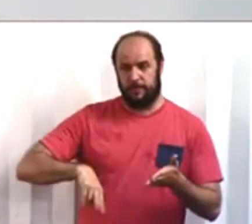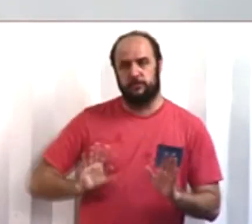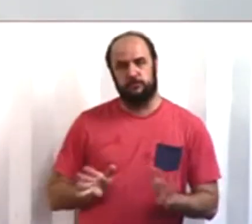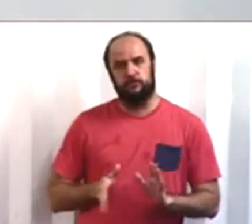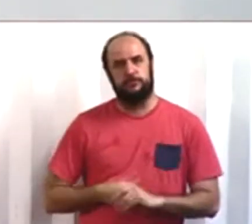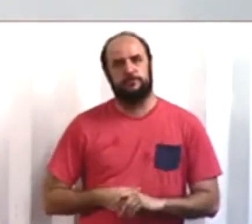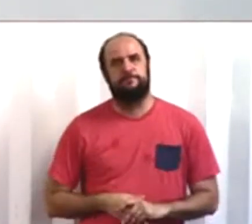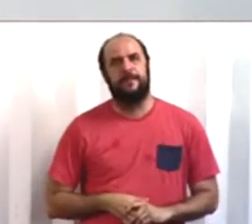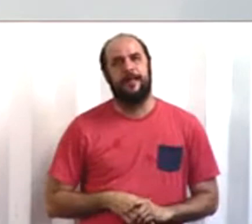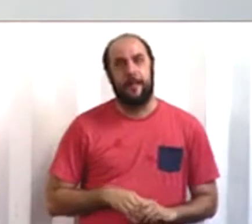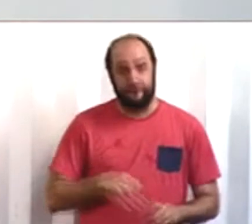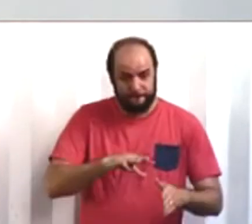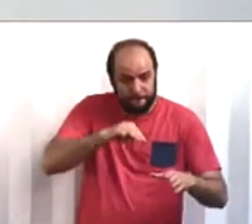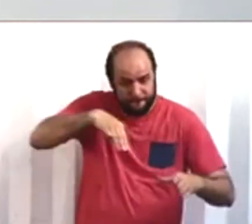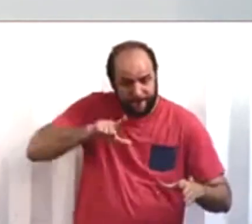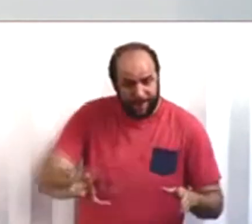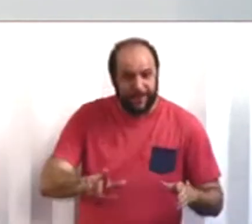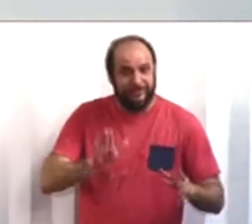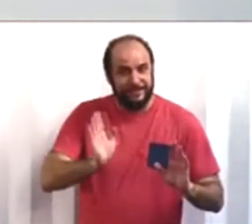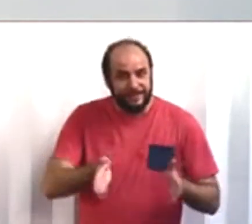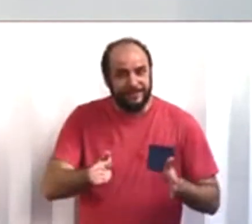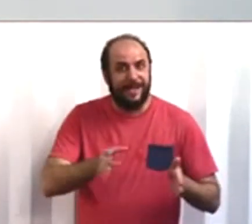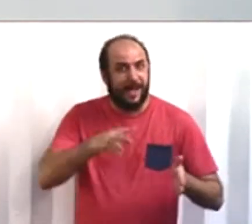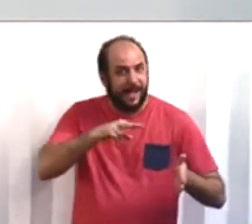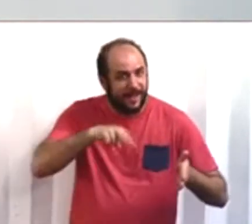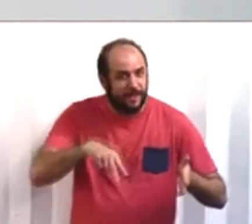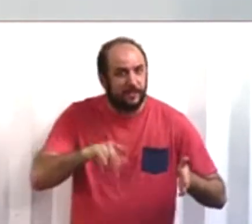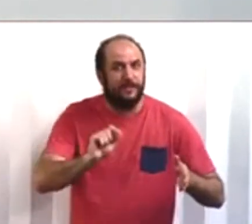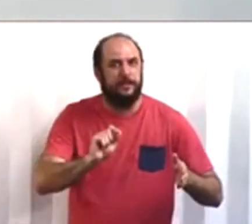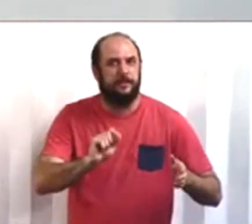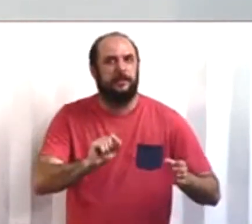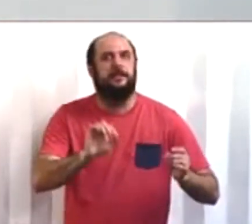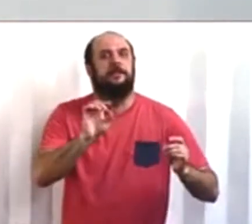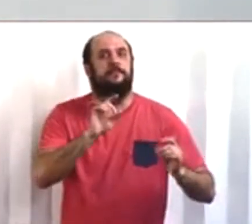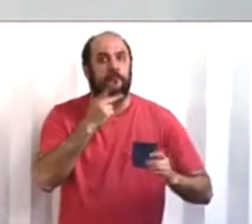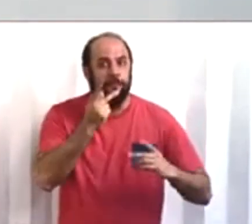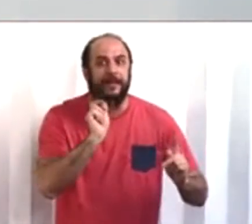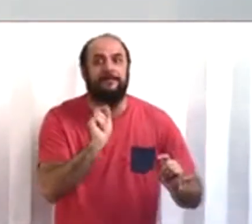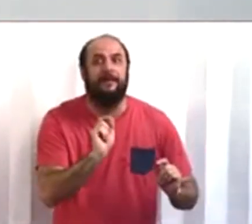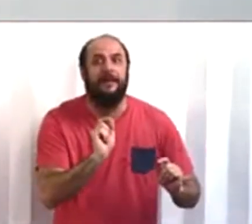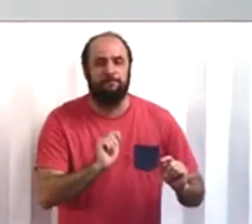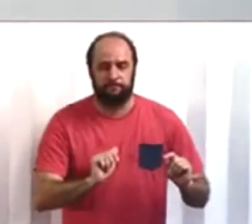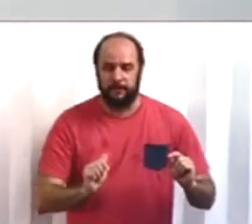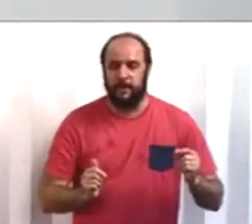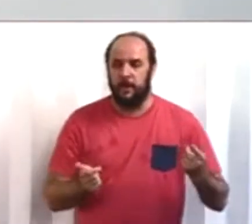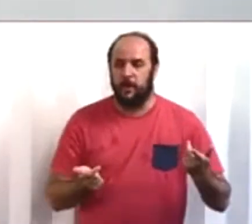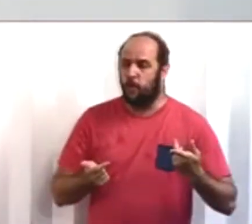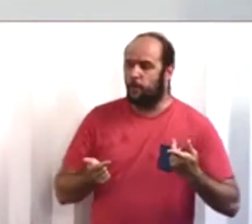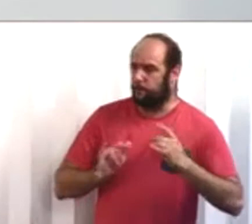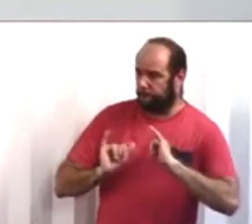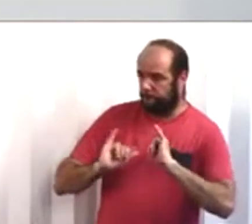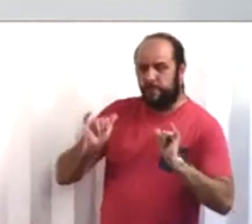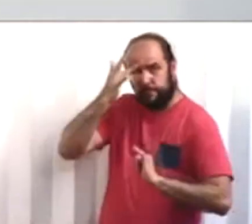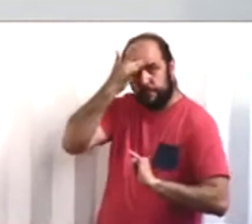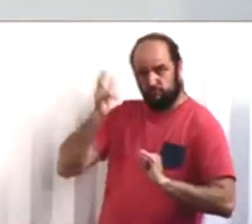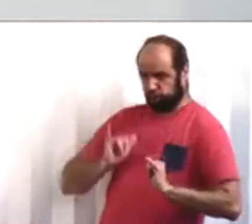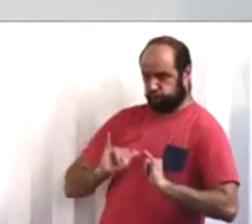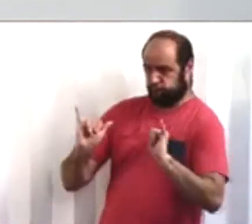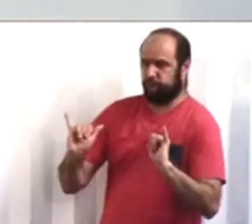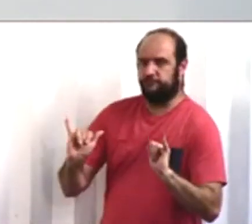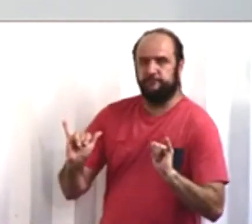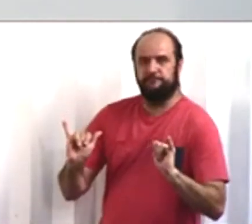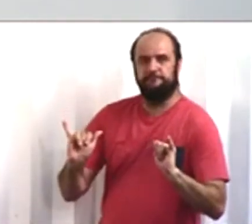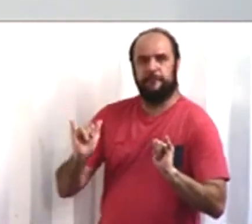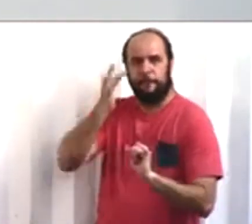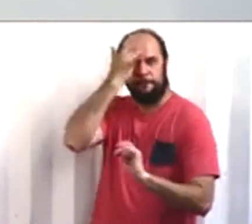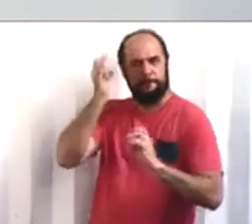em Malaquias está escrito assim: olha, eis que eu coloco um mensageiro. Esse mensageiro, ele